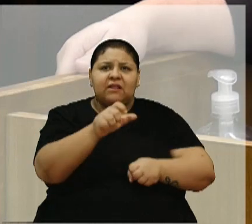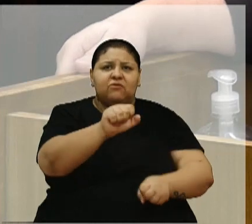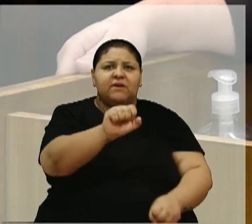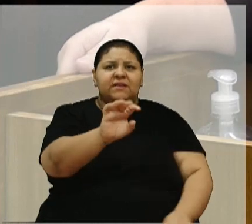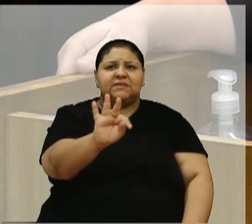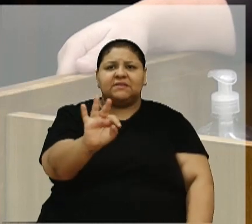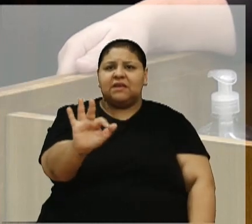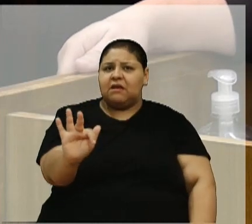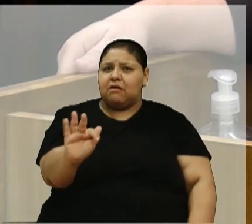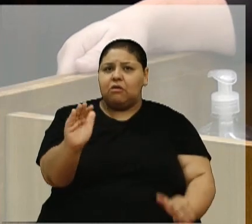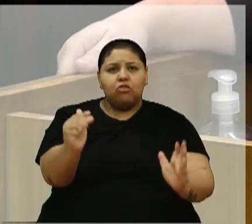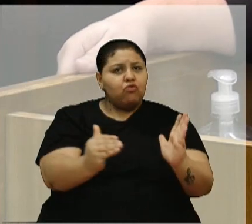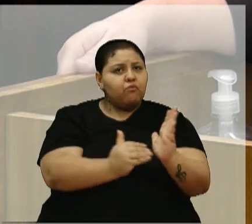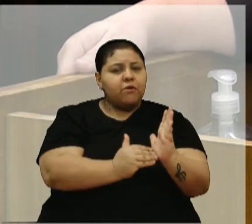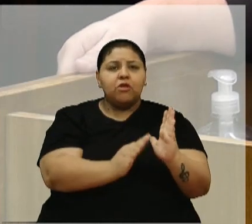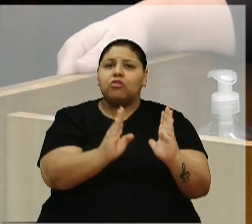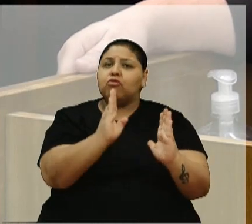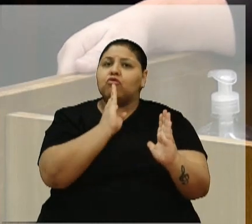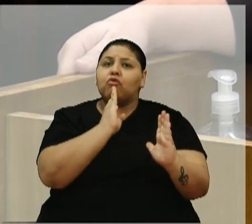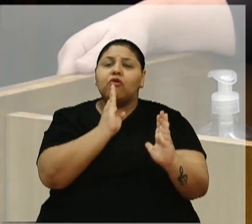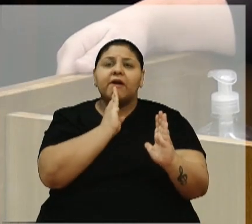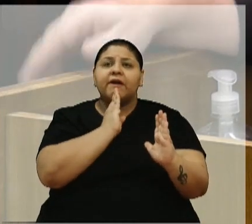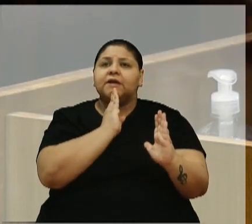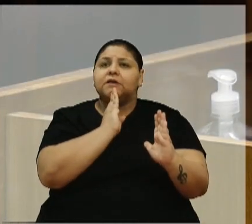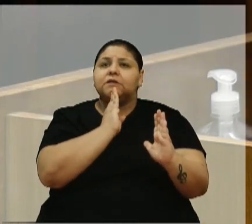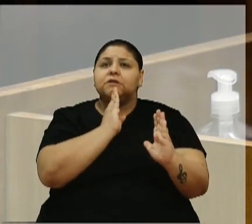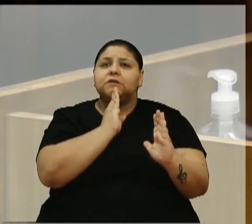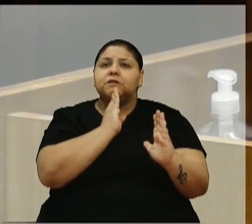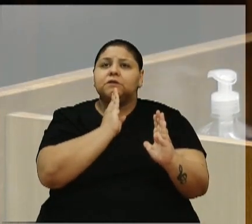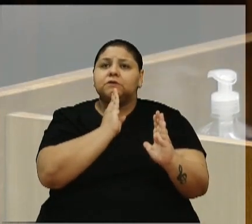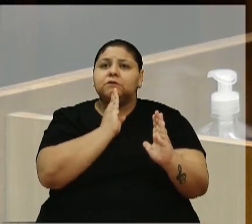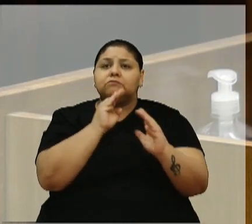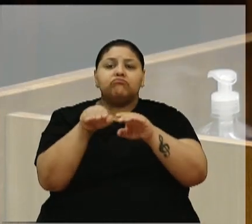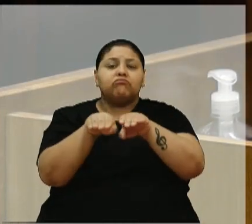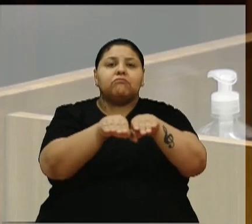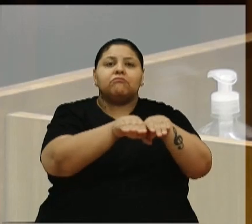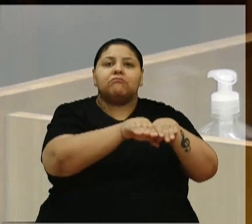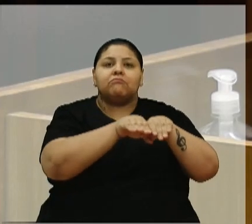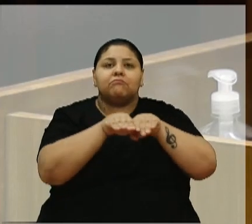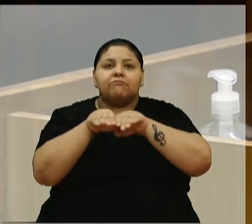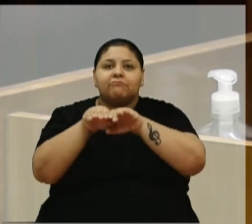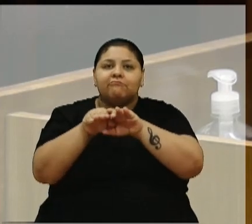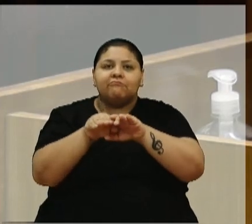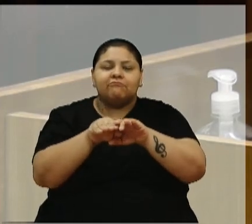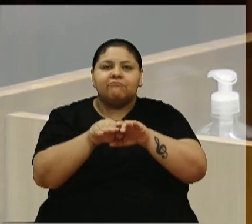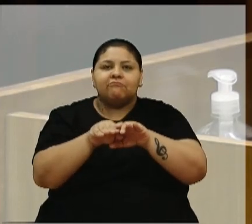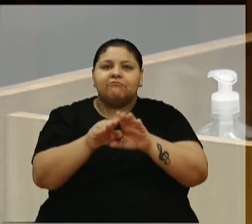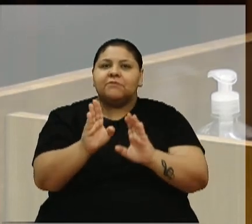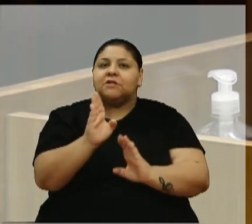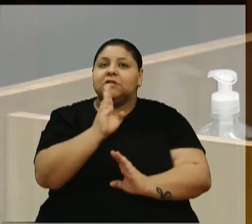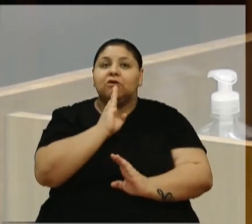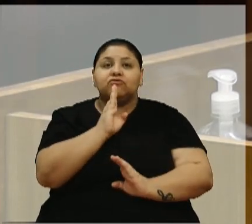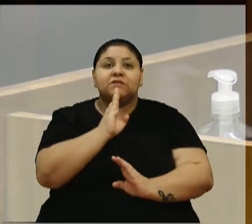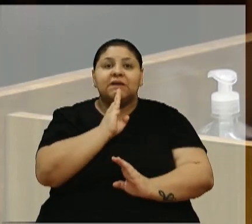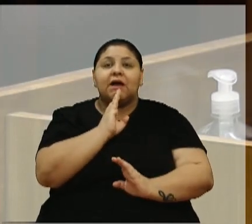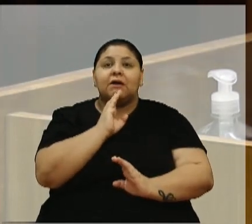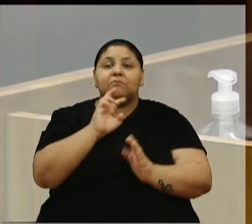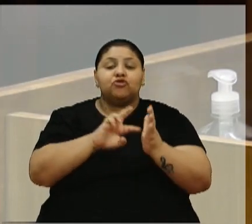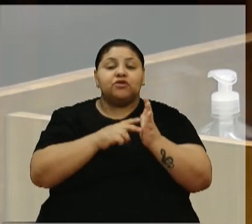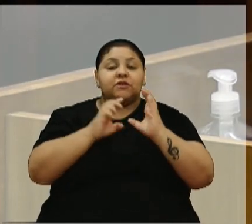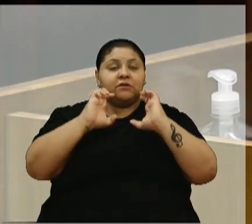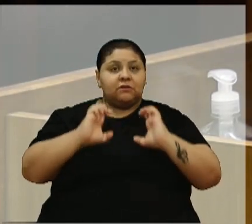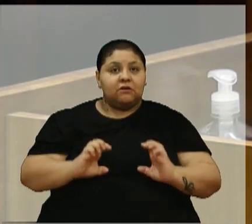senhor no mínimo não conhece o que é imparcialidade. O senhor no mínimo não conhece o que é ter ética e eu vou ler o que